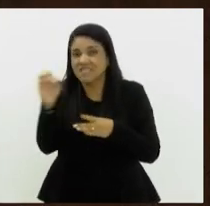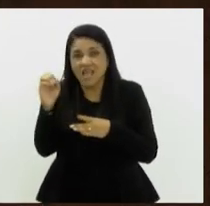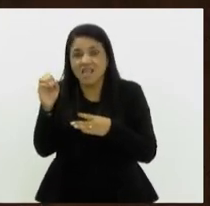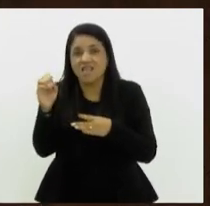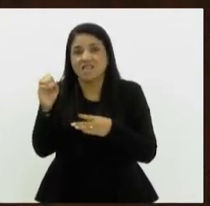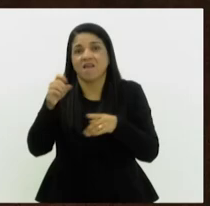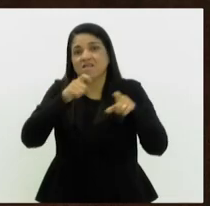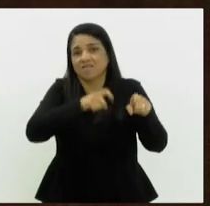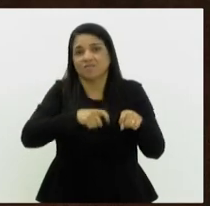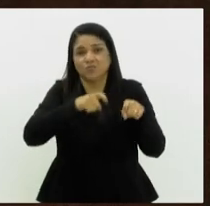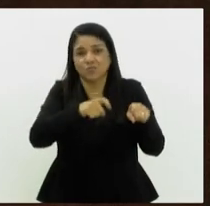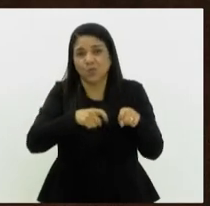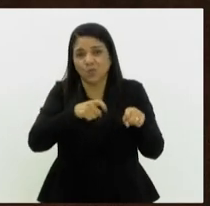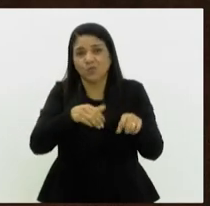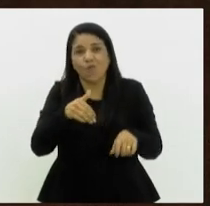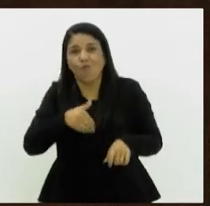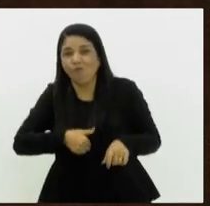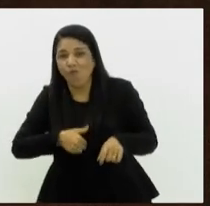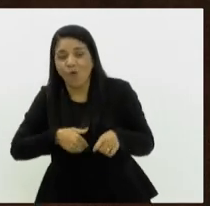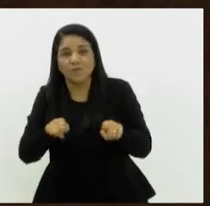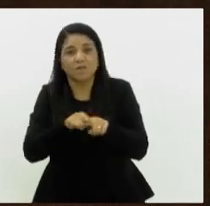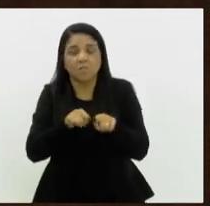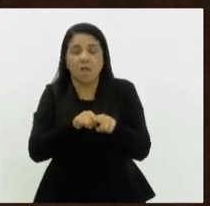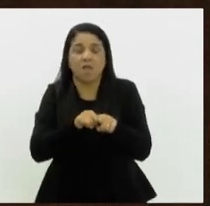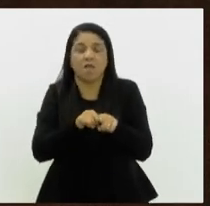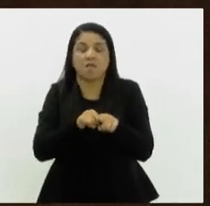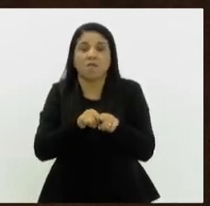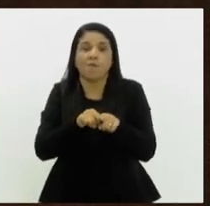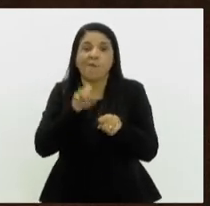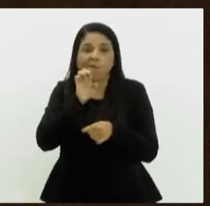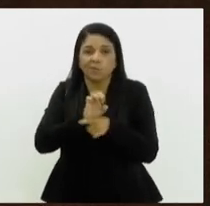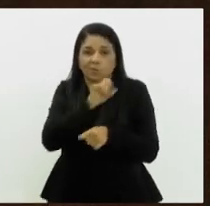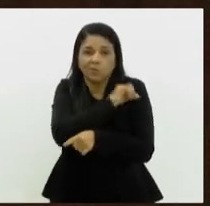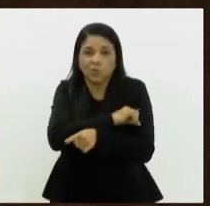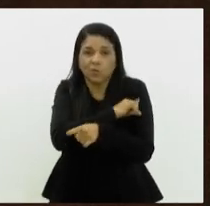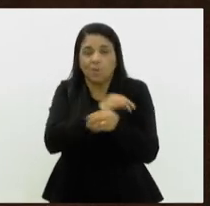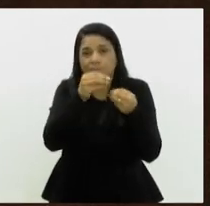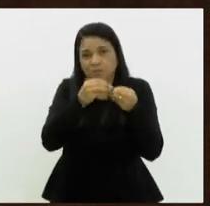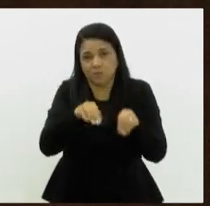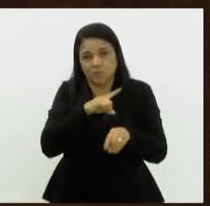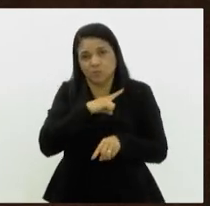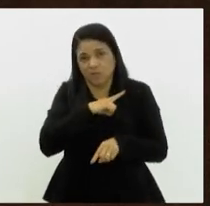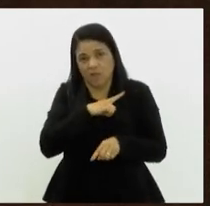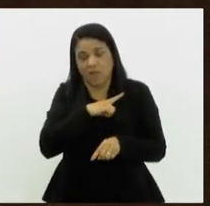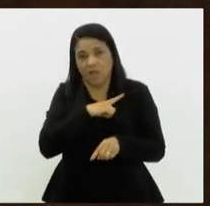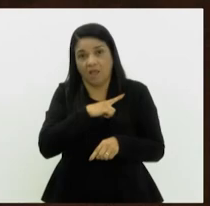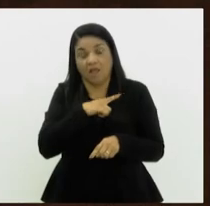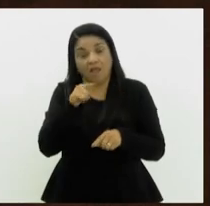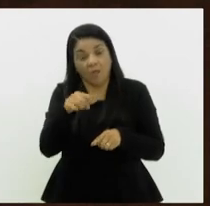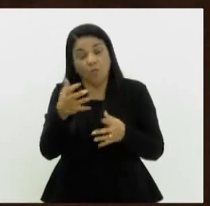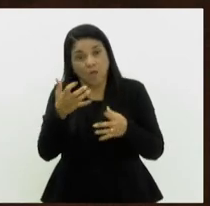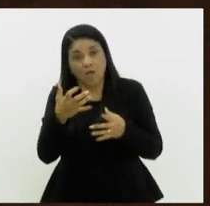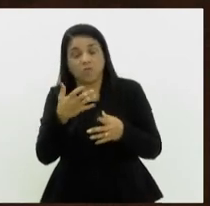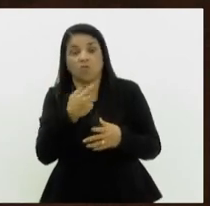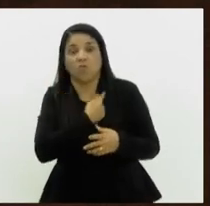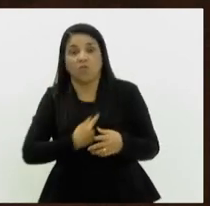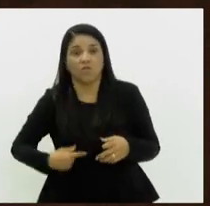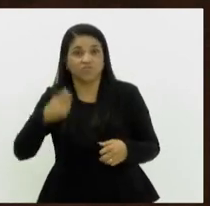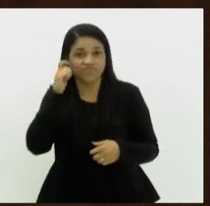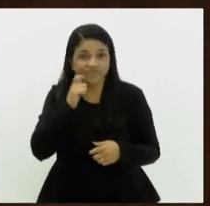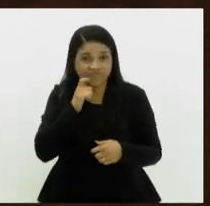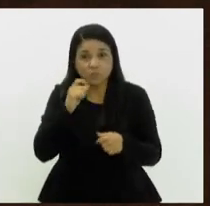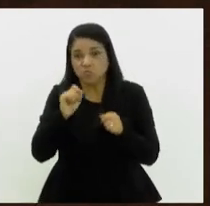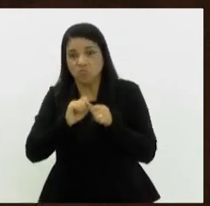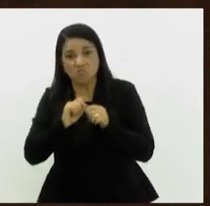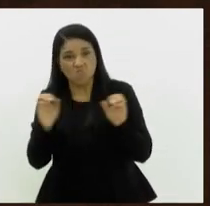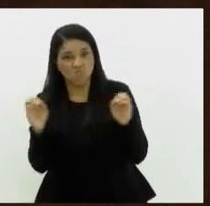e deixando de botar comida na mesa do Estado do Rio de Janeiro. Então, eu encaminho isso a Vossa Excelência e destaco o que o governo Cláudio Castro não fez